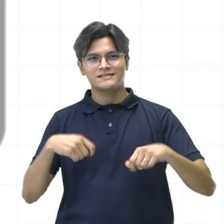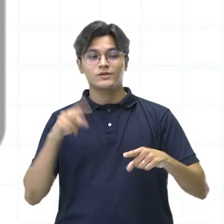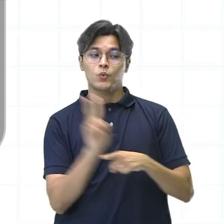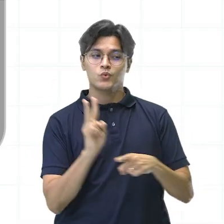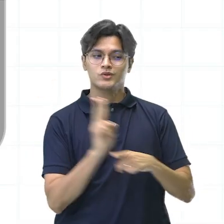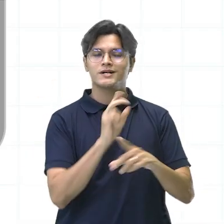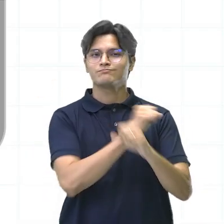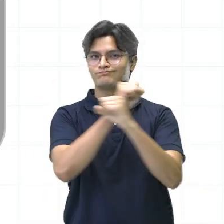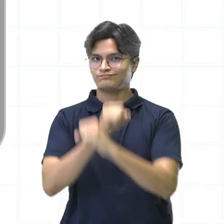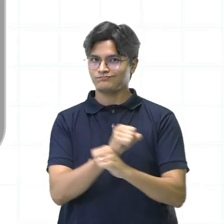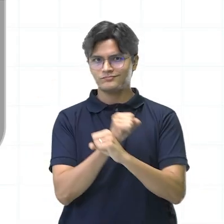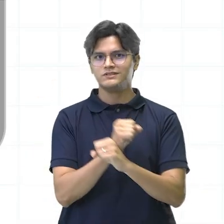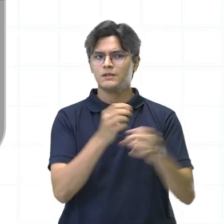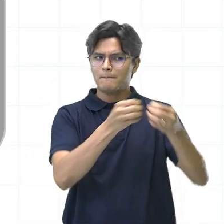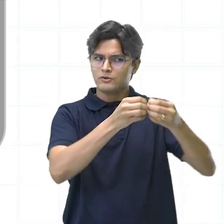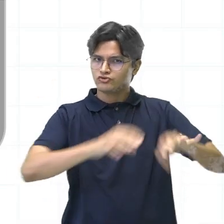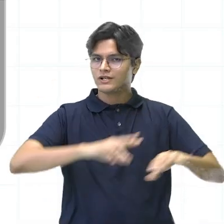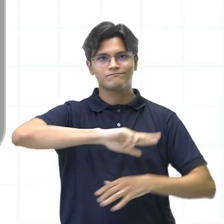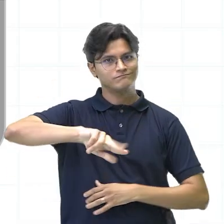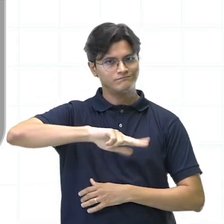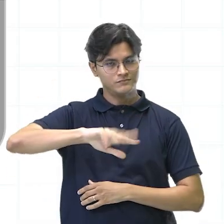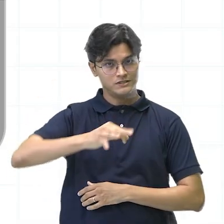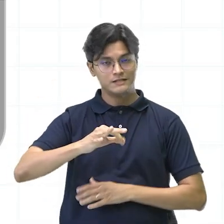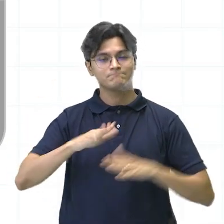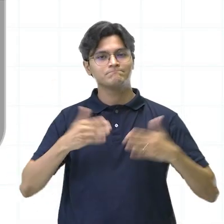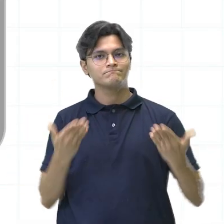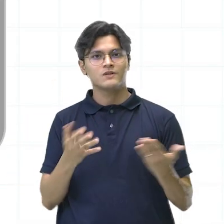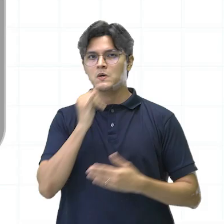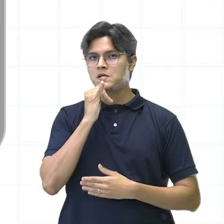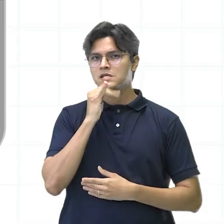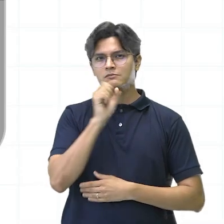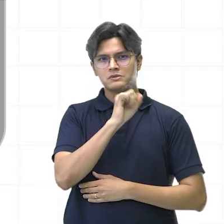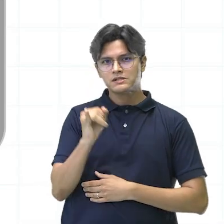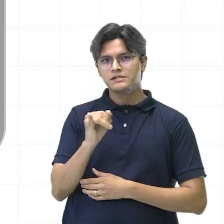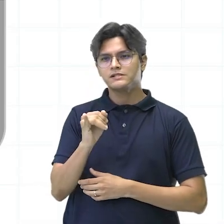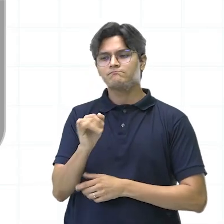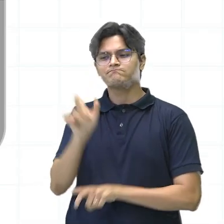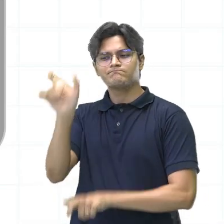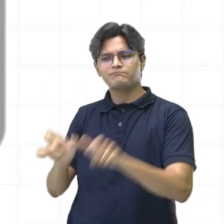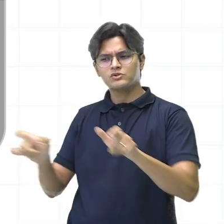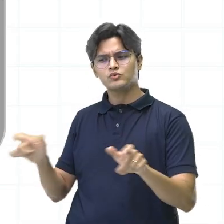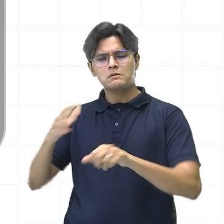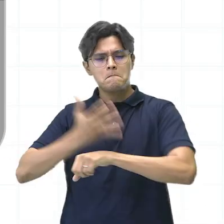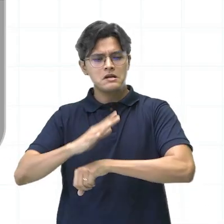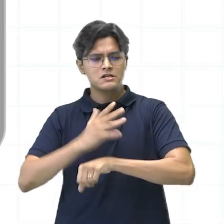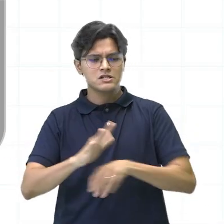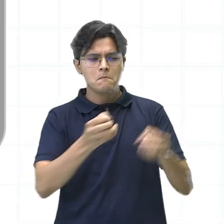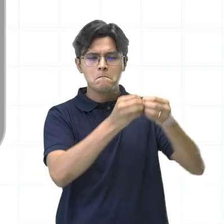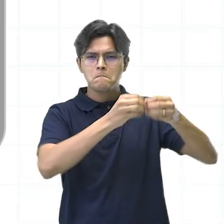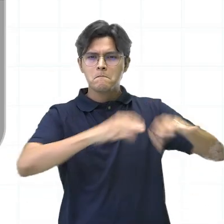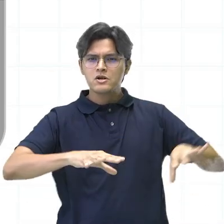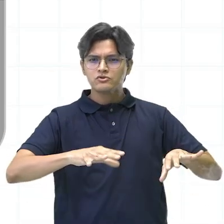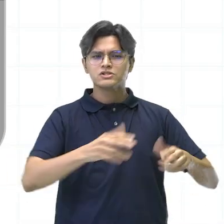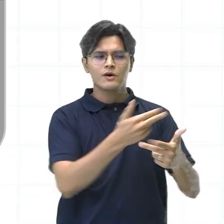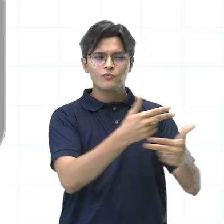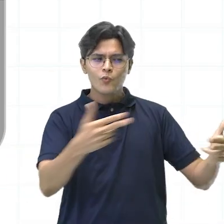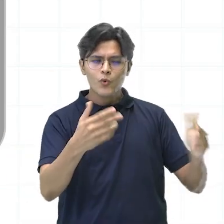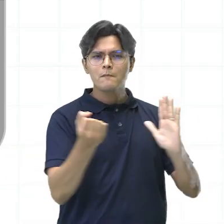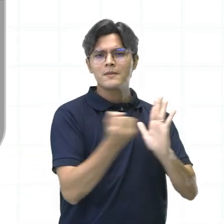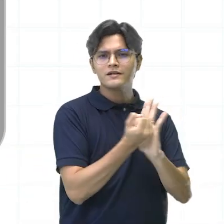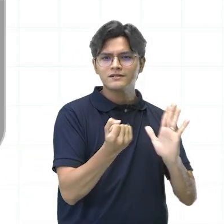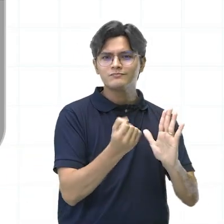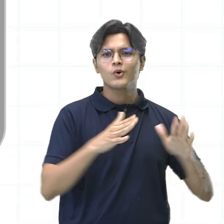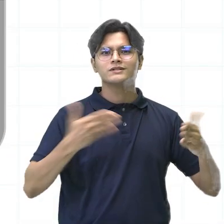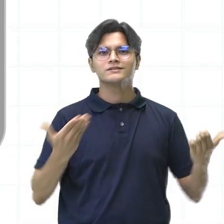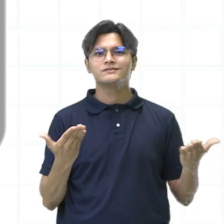todo aquele que realmente não cuida, depreda, faz algo que não deveria